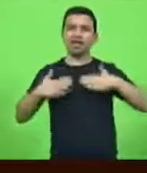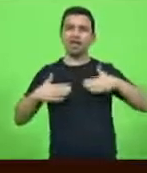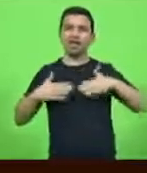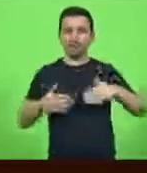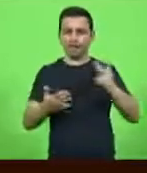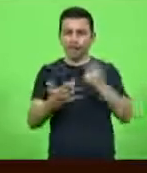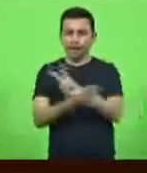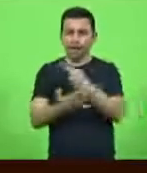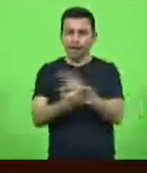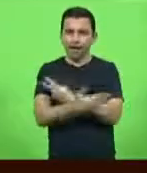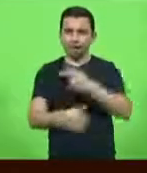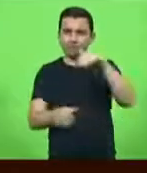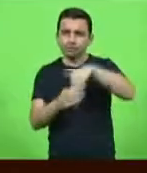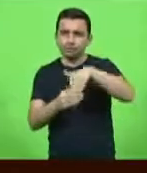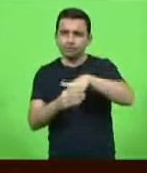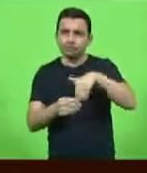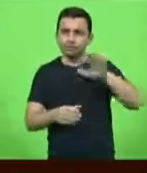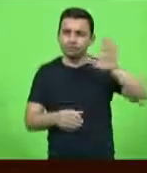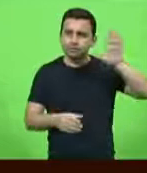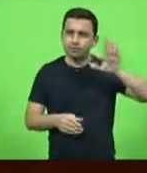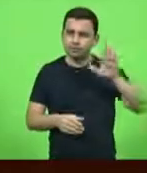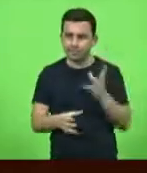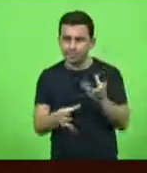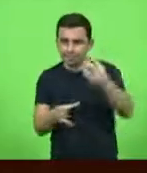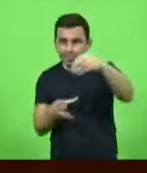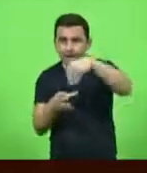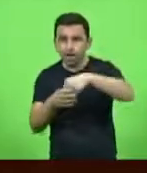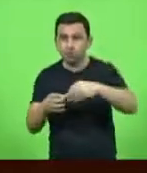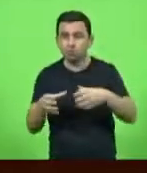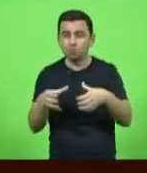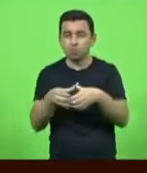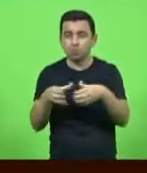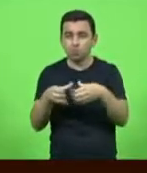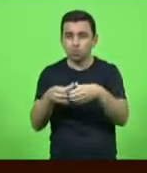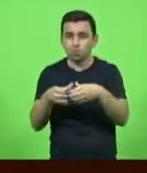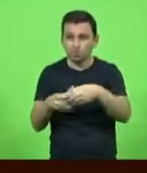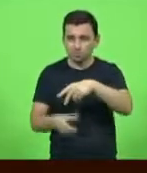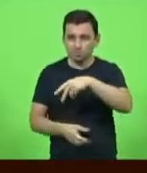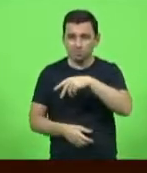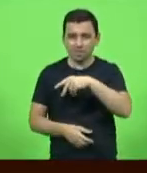crime eleitoral dentro do comando da polícia militar